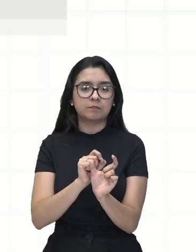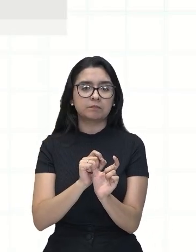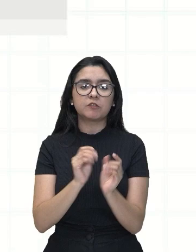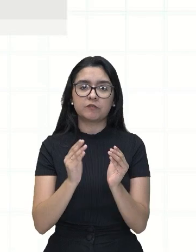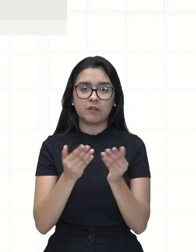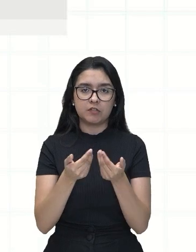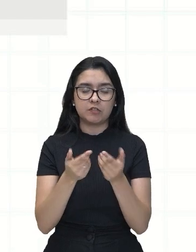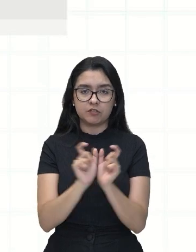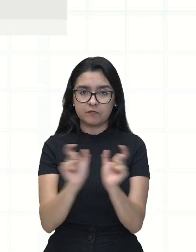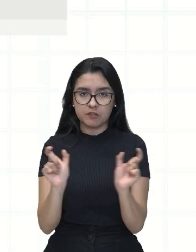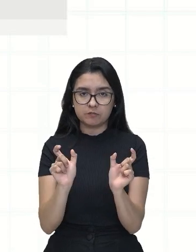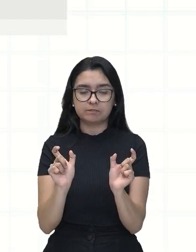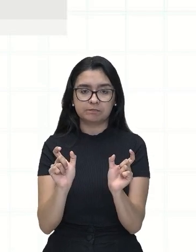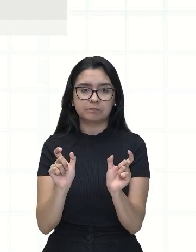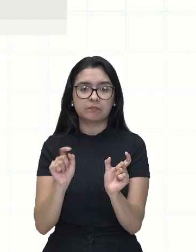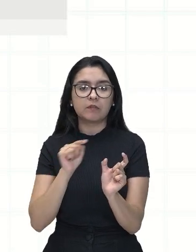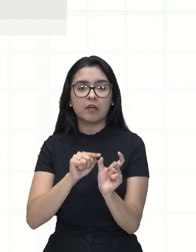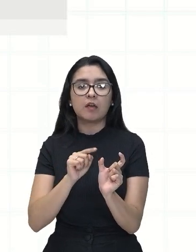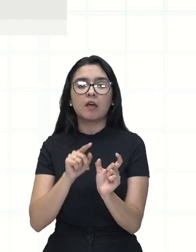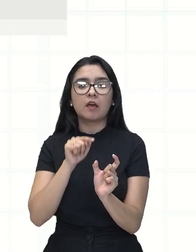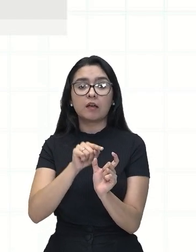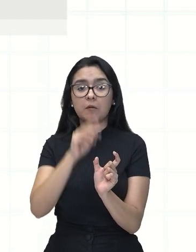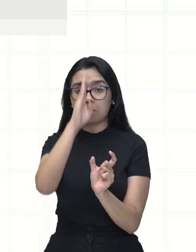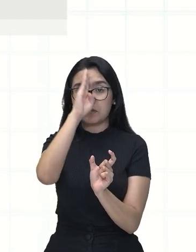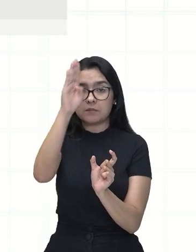ó, é o hard.